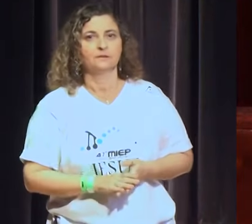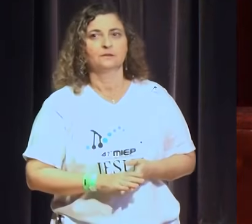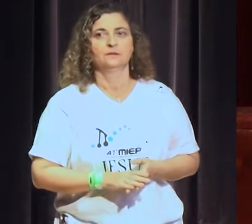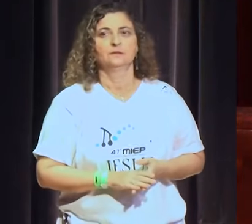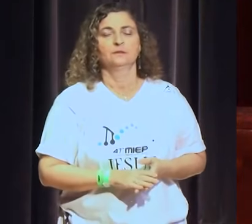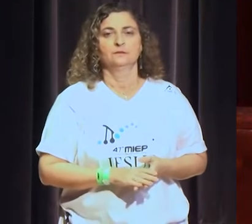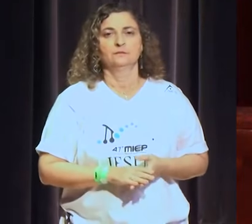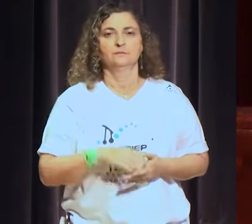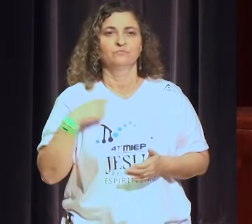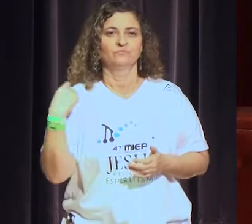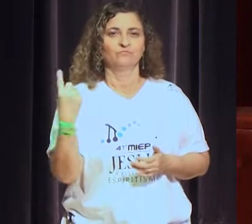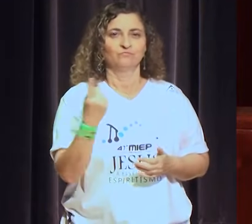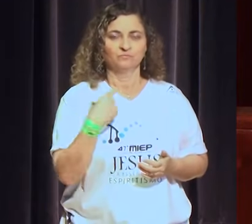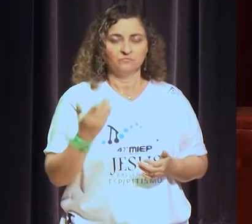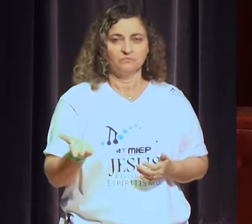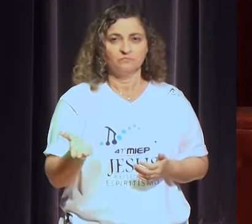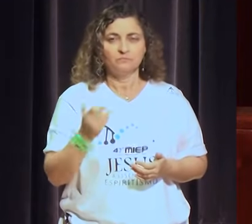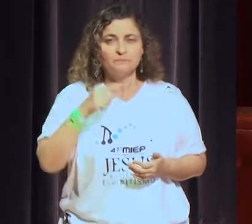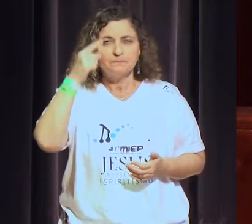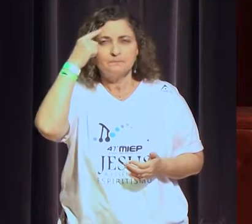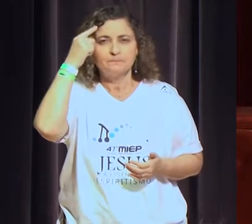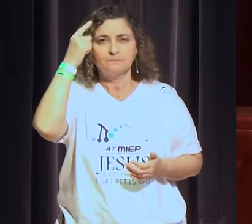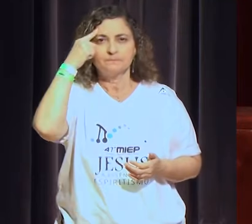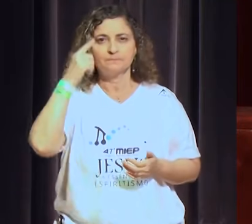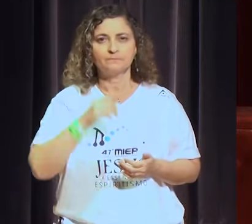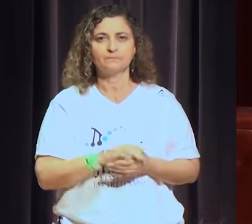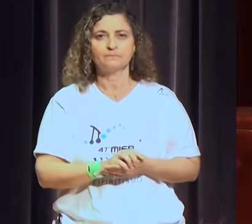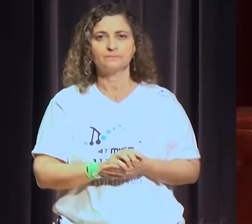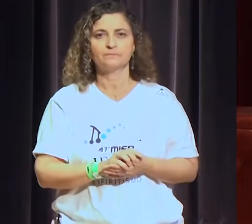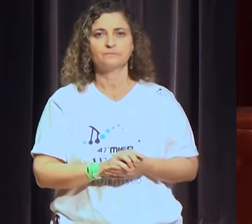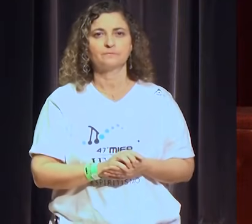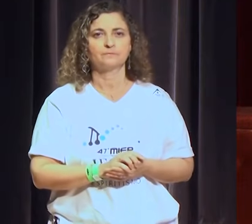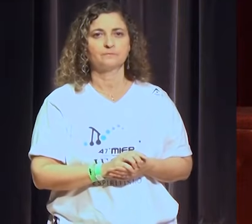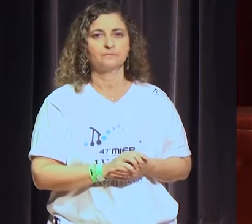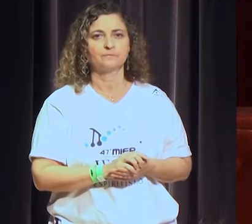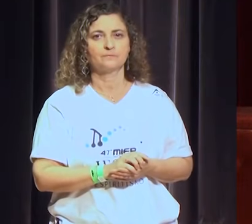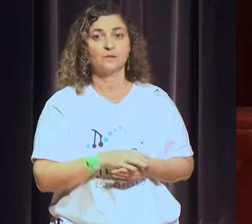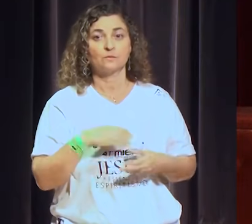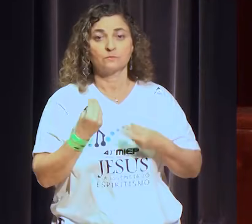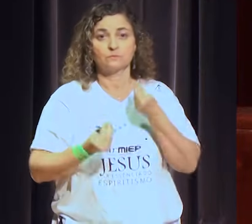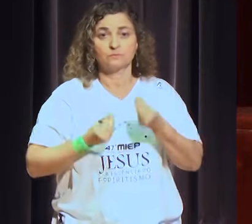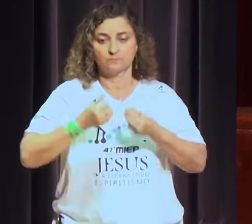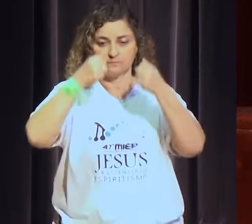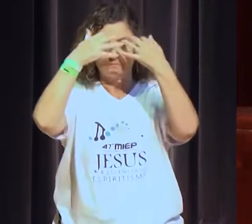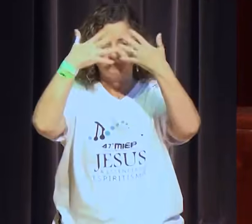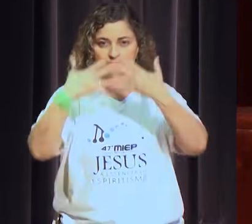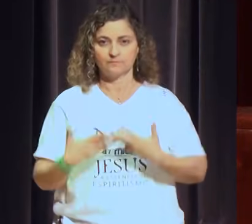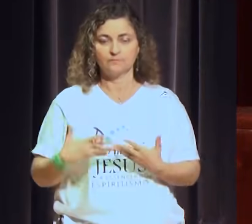vamos situar. Numa abordagem universal, funciona assim.